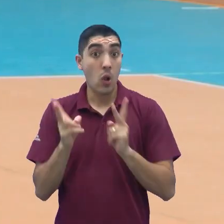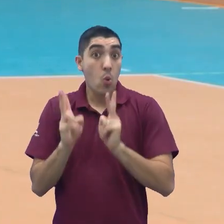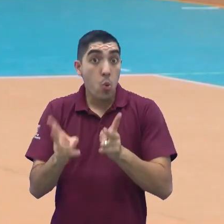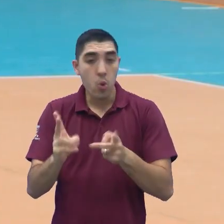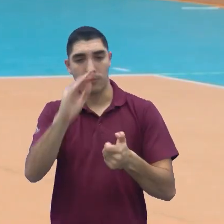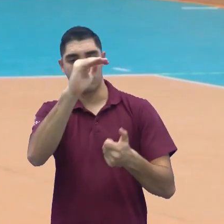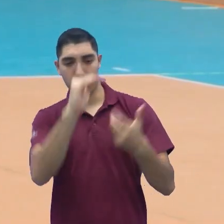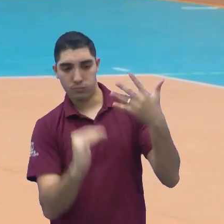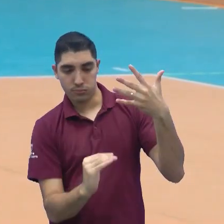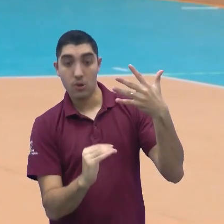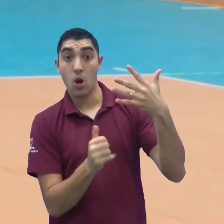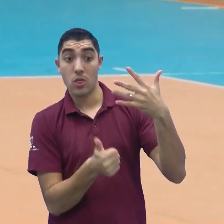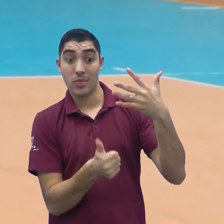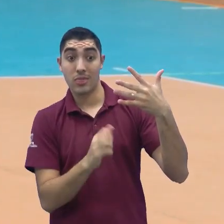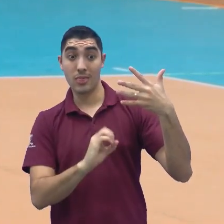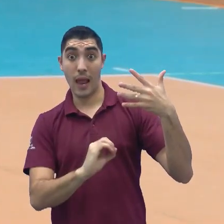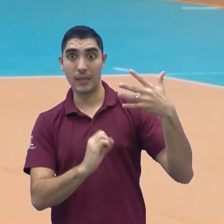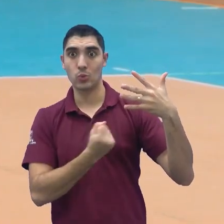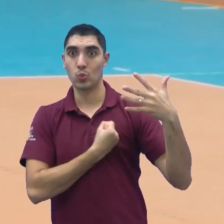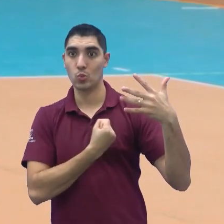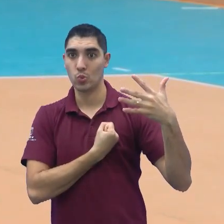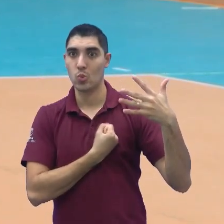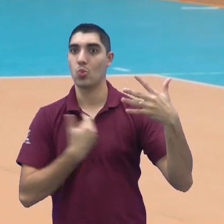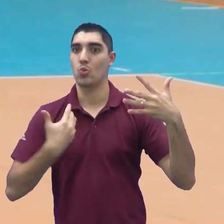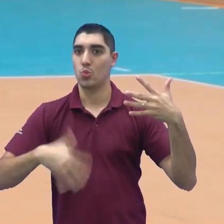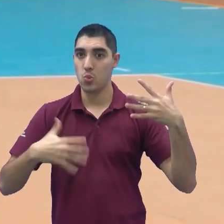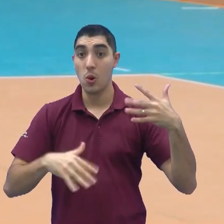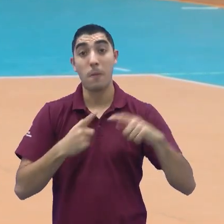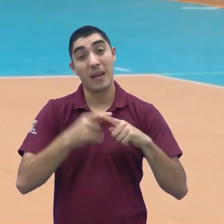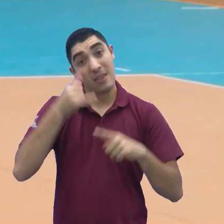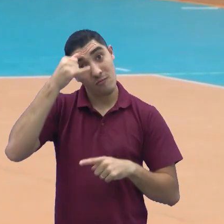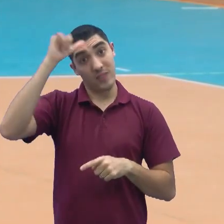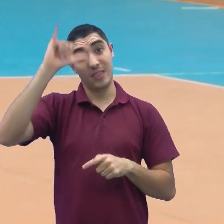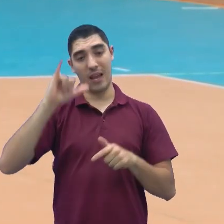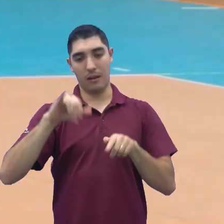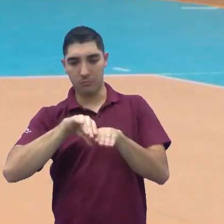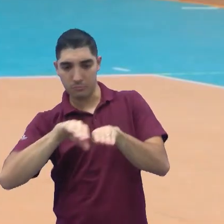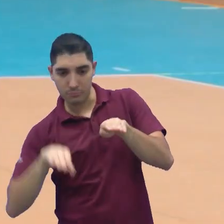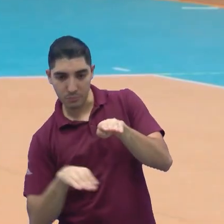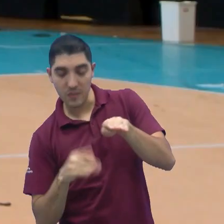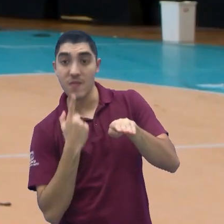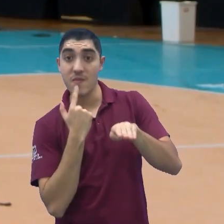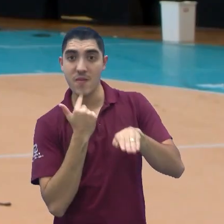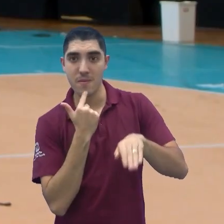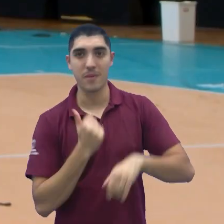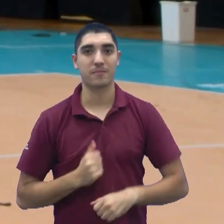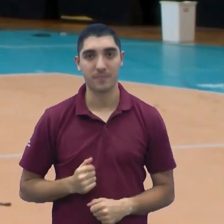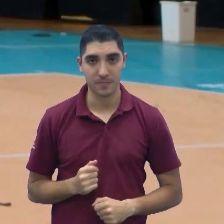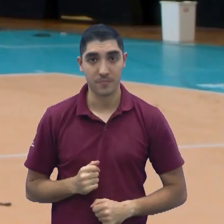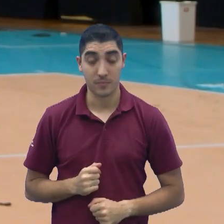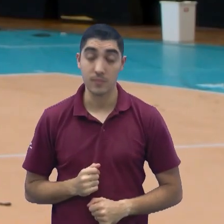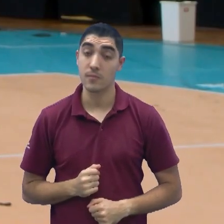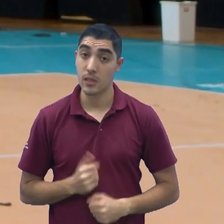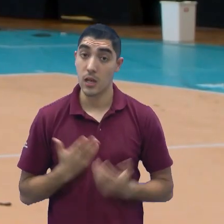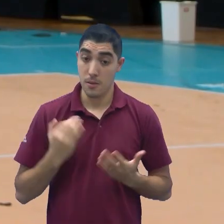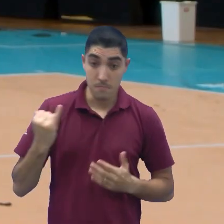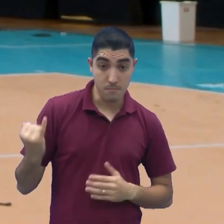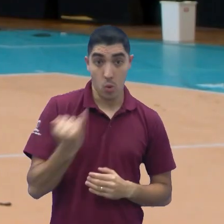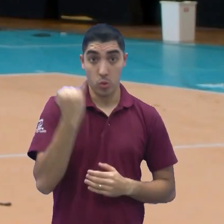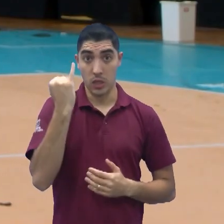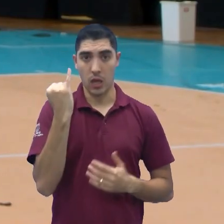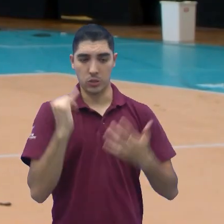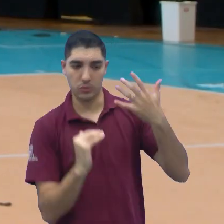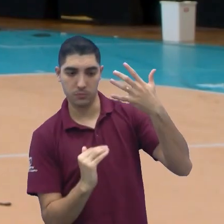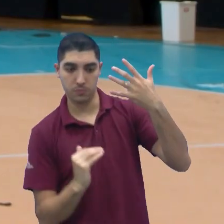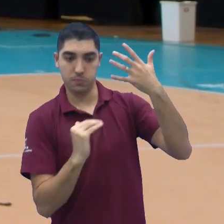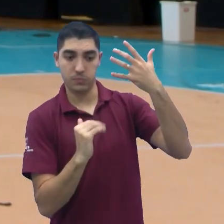zona de rebaixamento com essa vitória, independentemente de qualquer outro resultado na rodada. É importante que a gente se mantenha fora da zona de